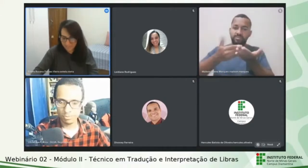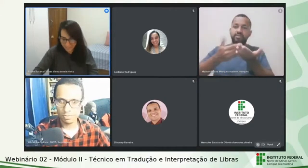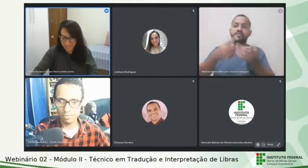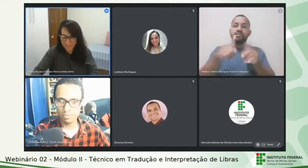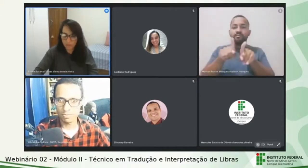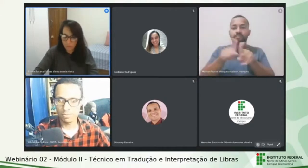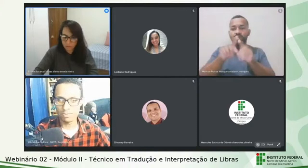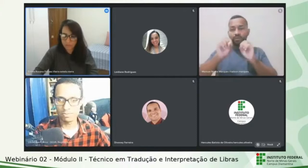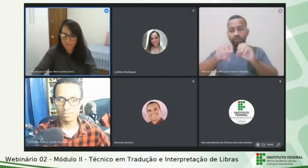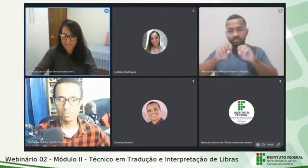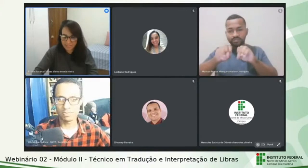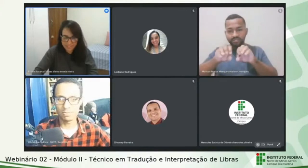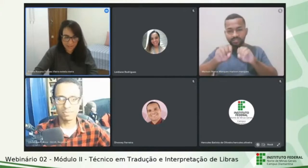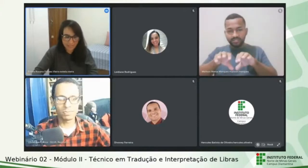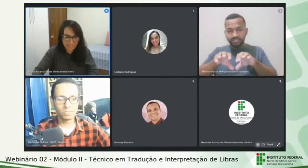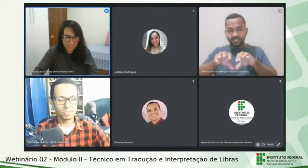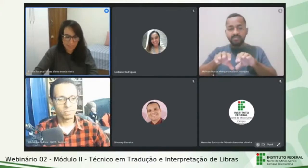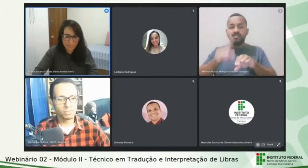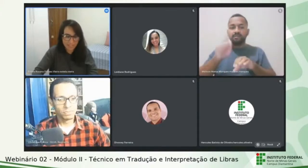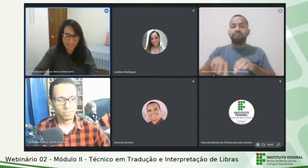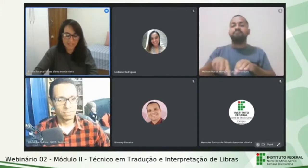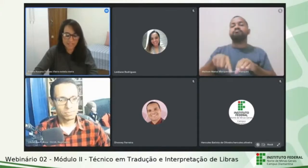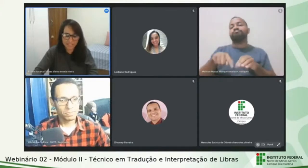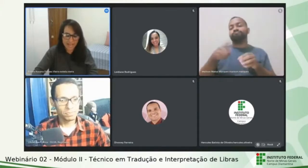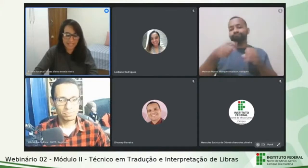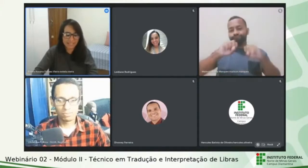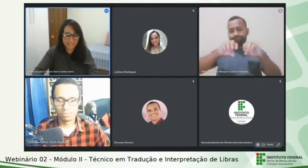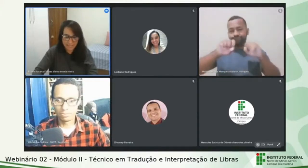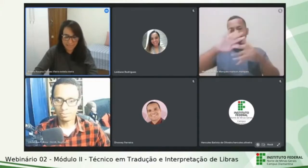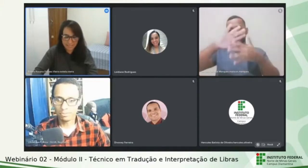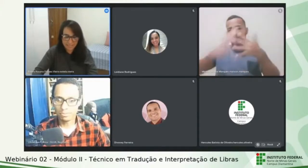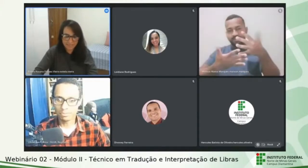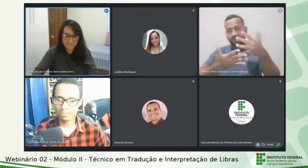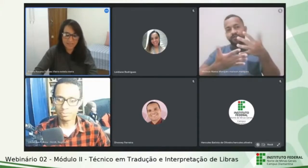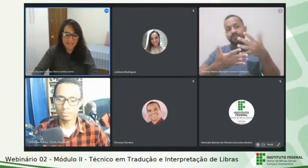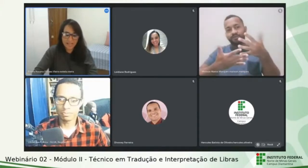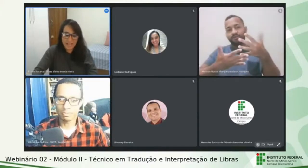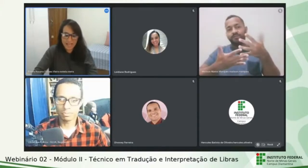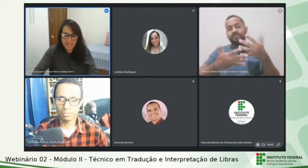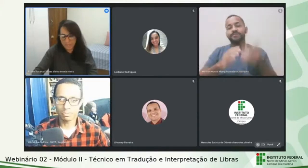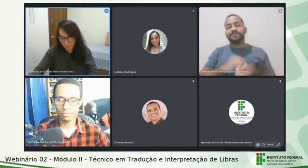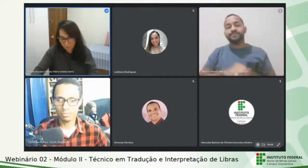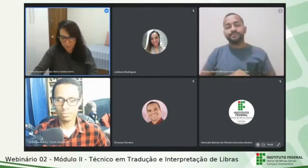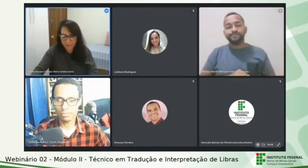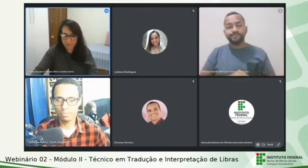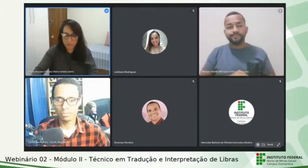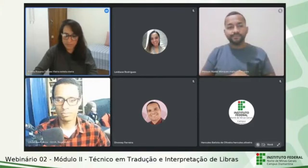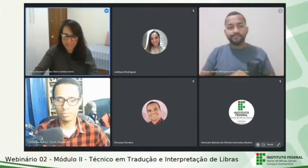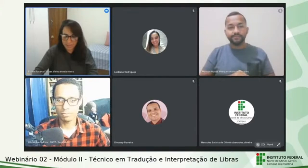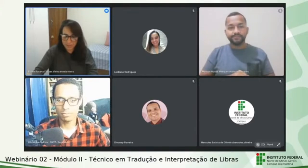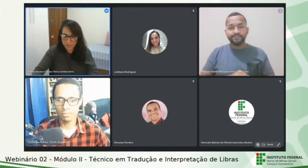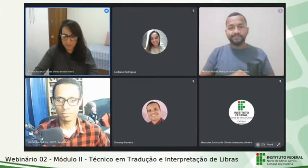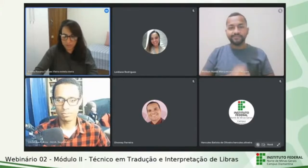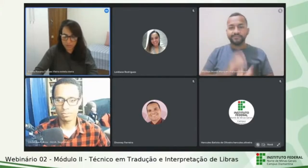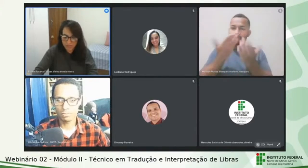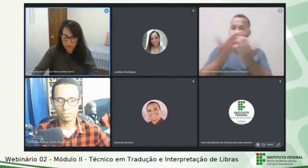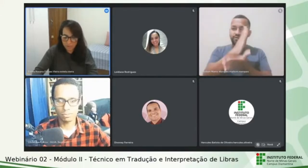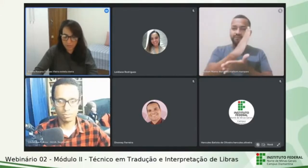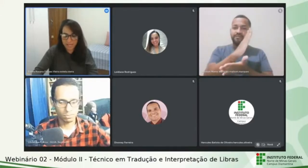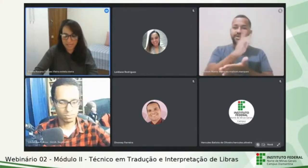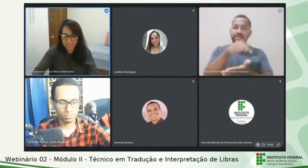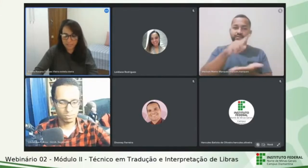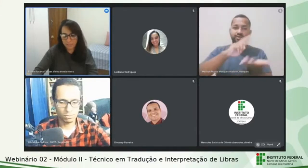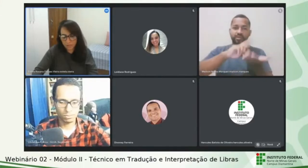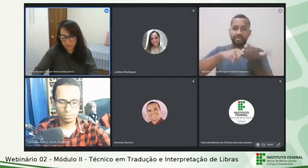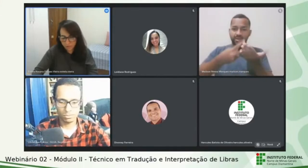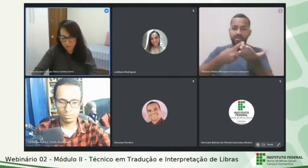E docência, uso e ensino da língua brasileira de sinais Libras. Ele foi aprovado como intérprete educacional